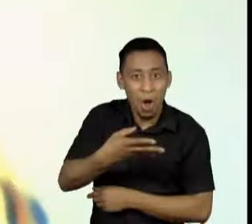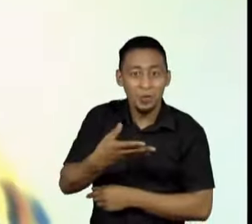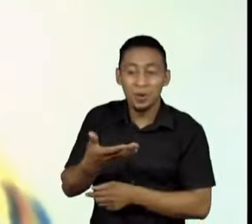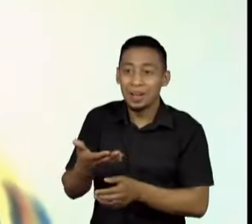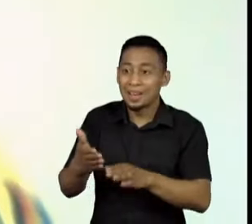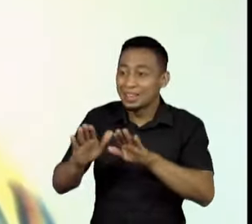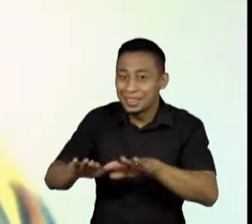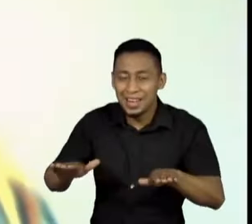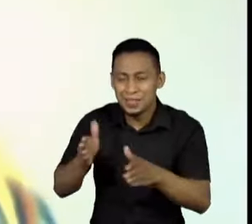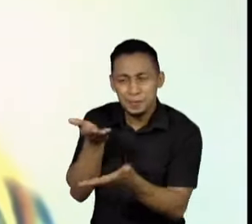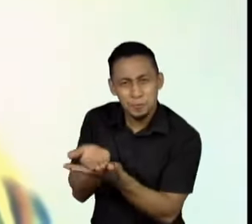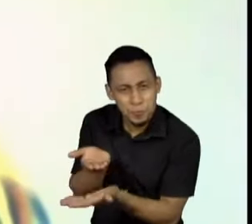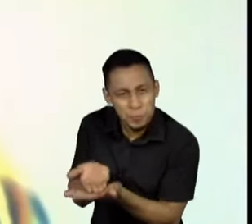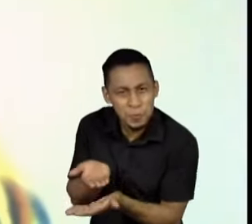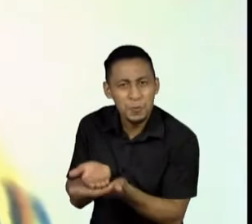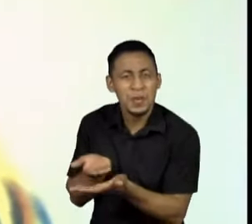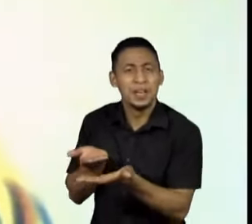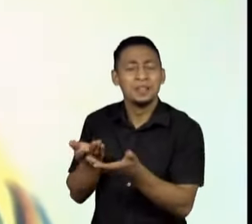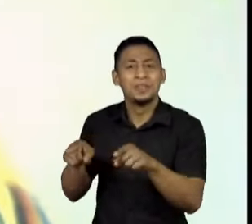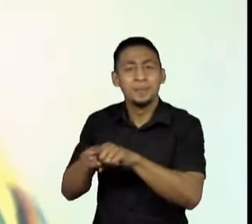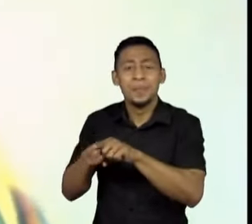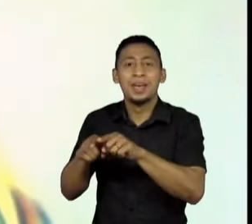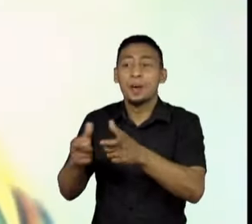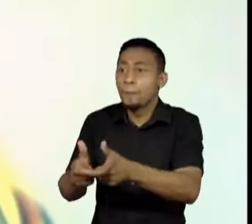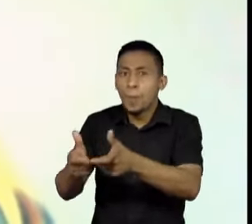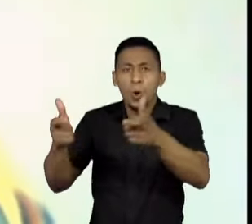de pesquisadores. Por exemplo, o meu trabalho